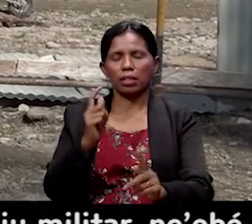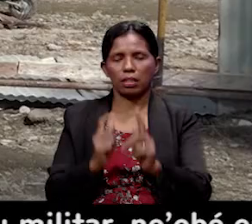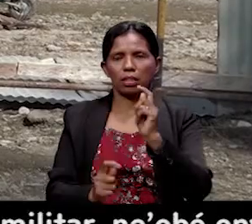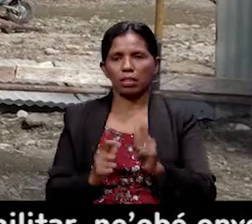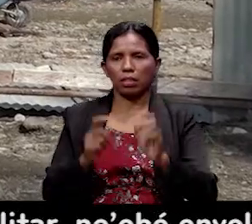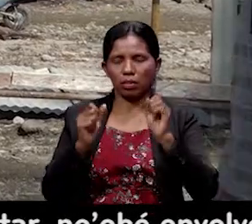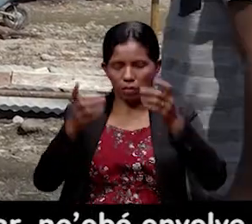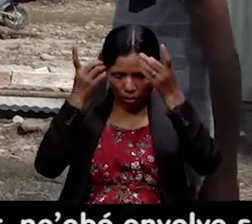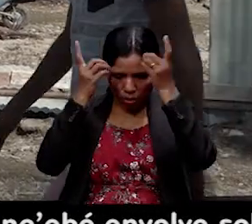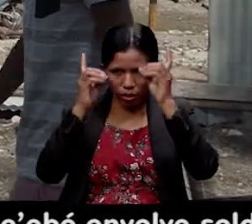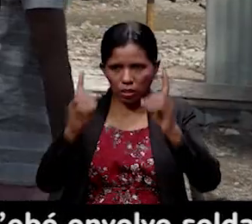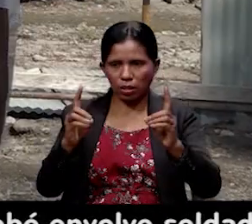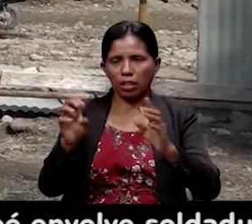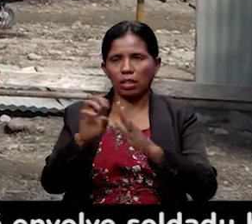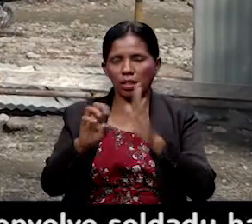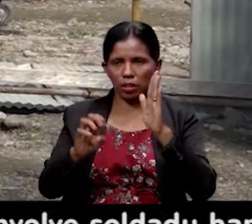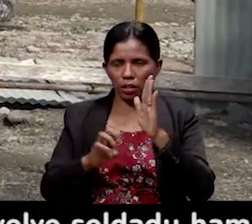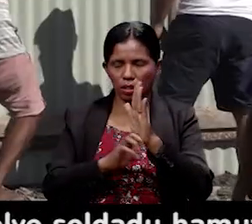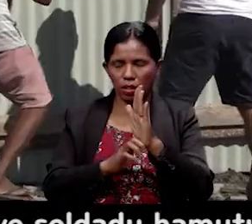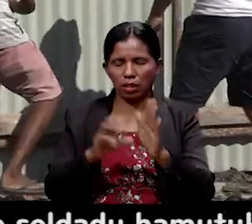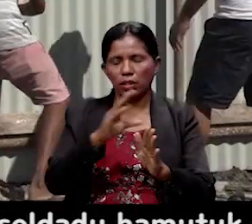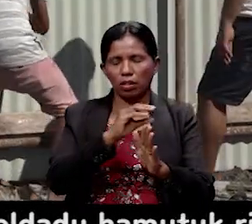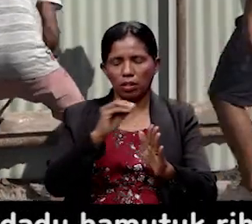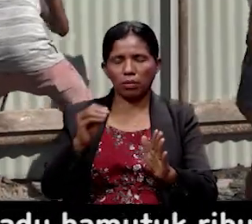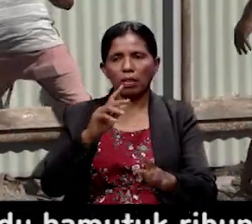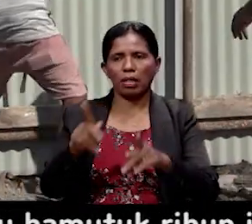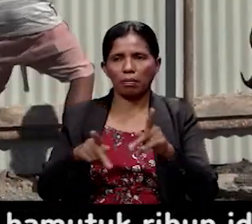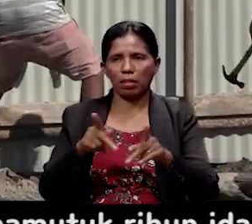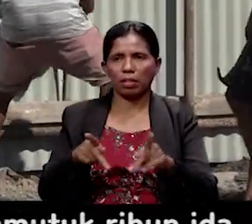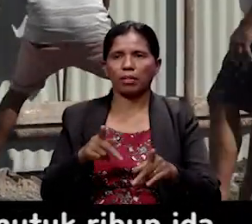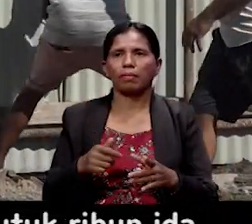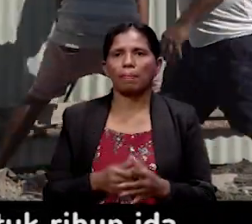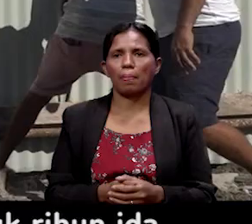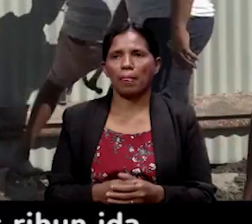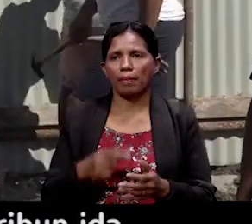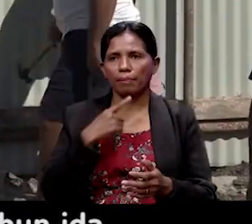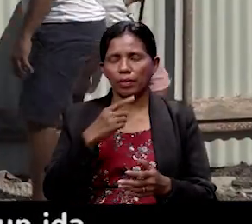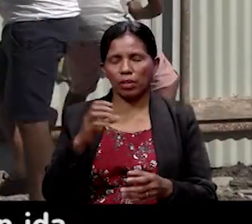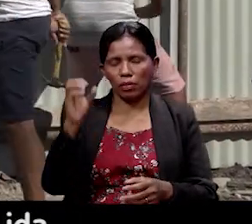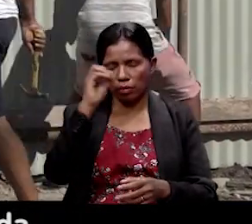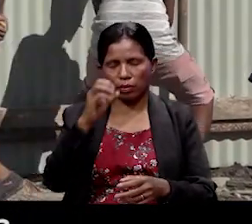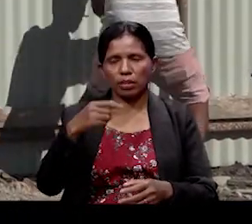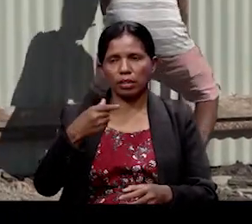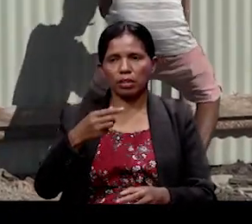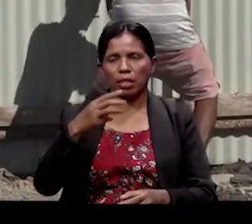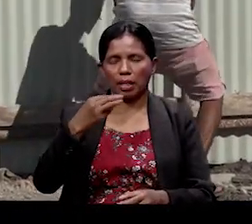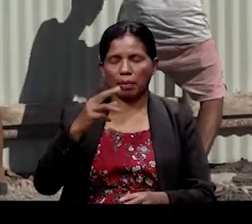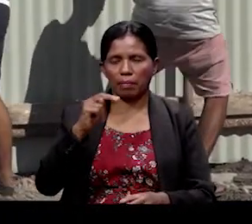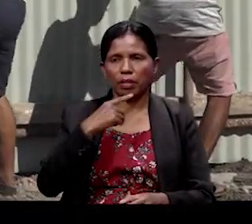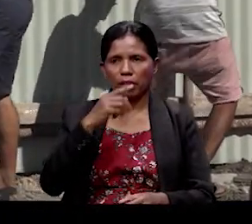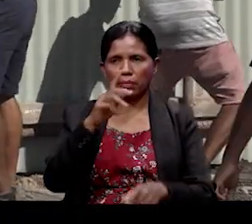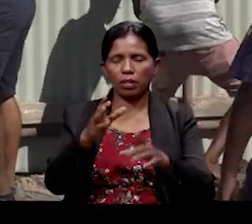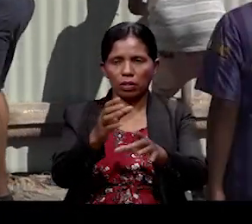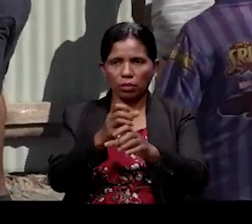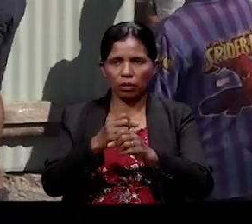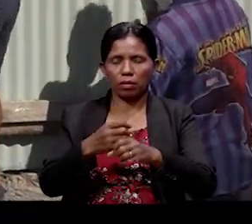onde decide rai né, estar união ca requerente Sebastião da Silva Nian. Tira observação jornalista GMN terreno, comunidade sobo ona luto